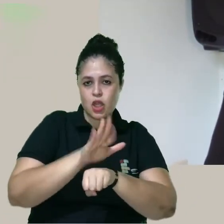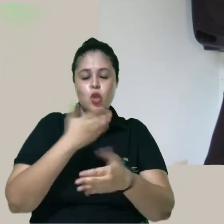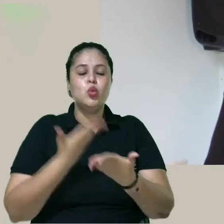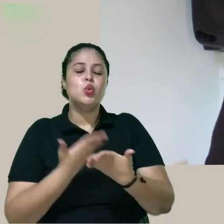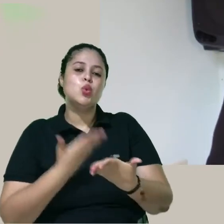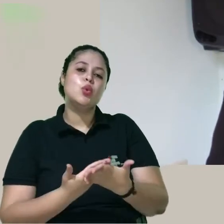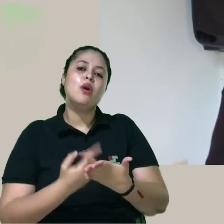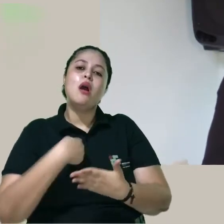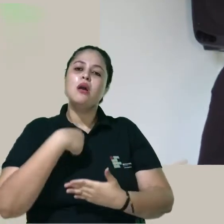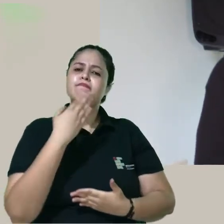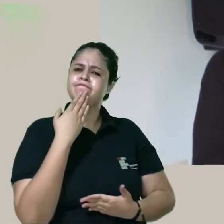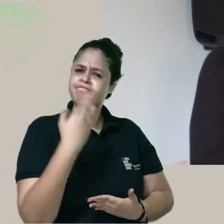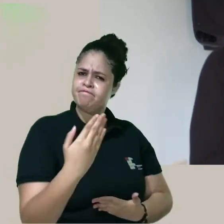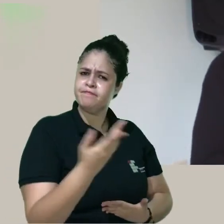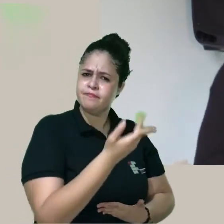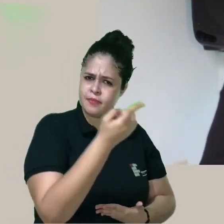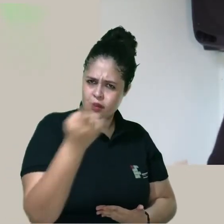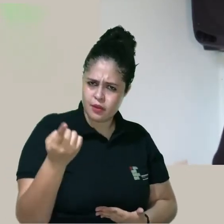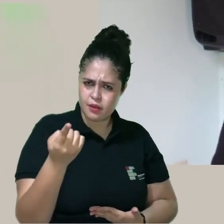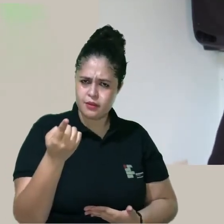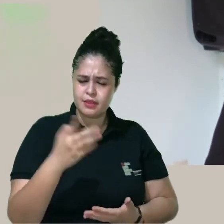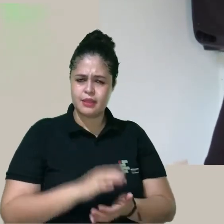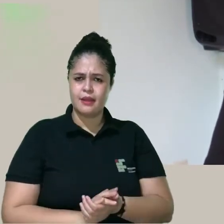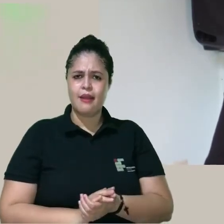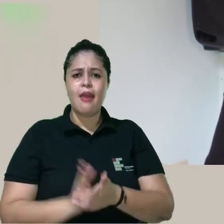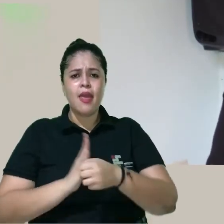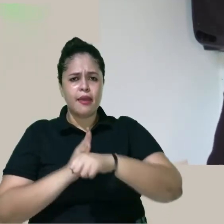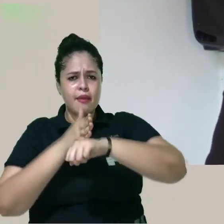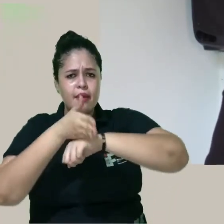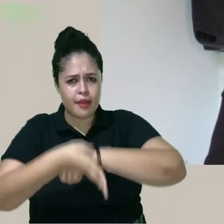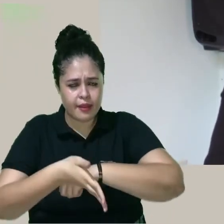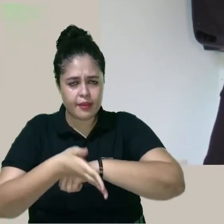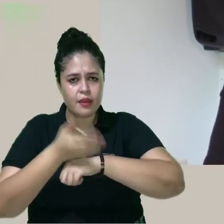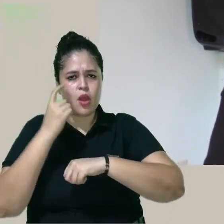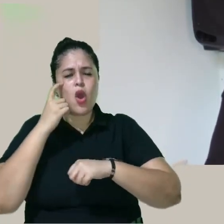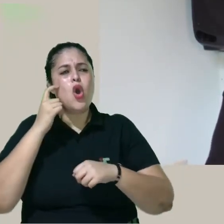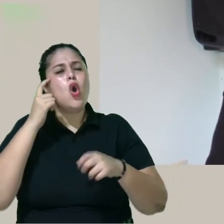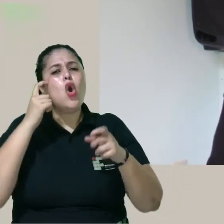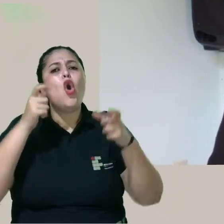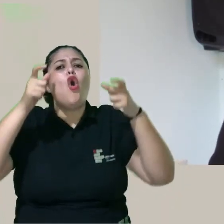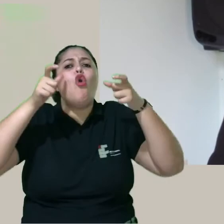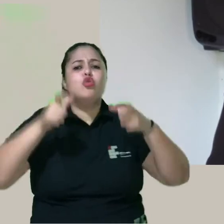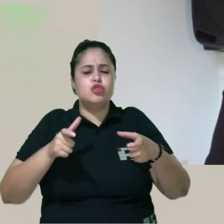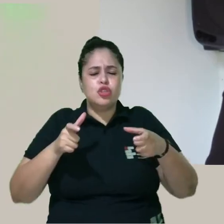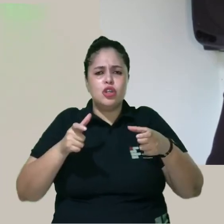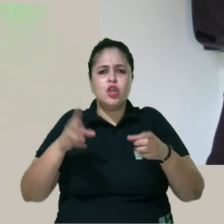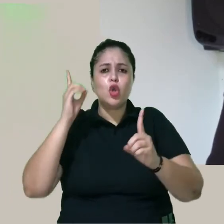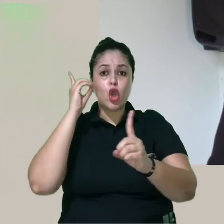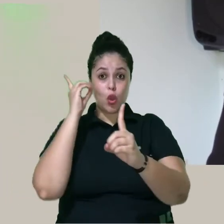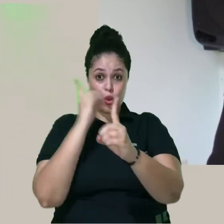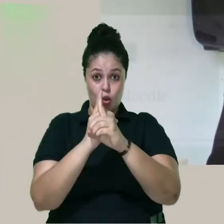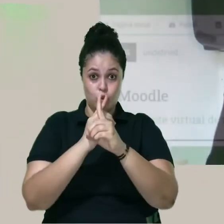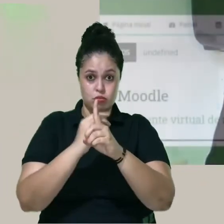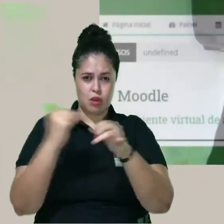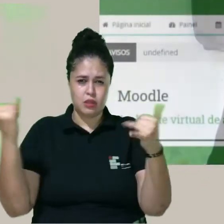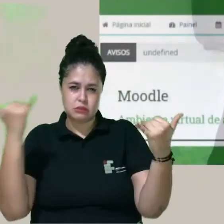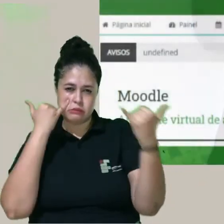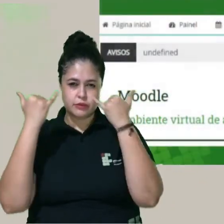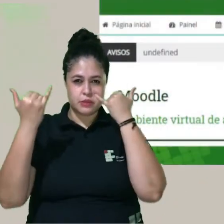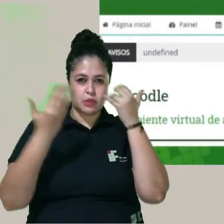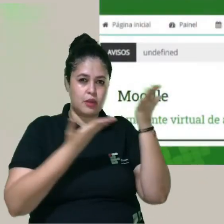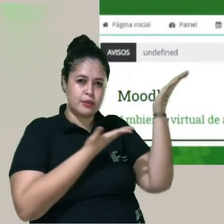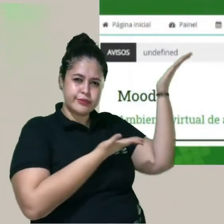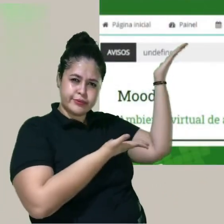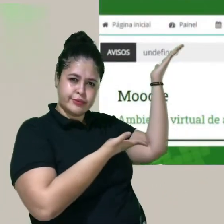que eu peço a vocês que acessem, vamos ver onde que estão as informações. Acompanhem comigo.